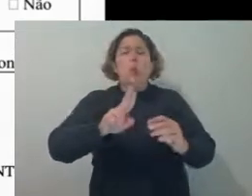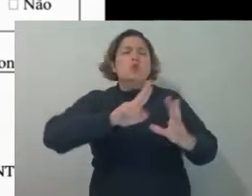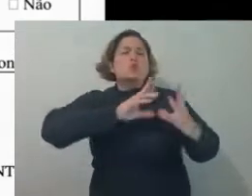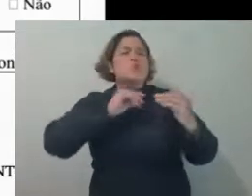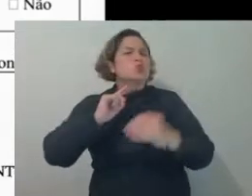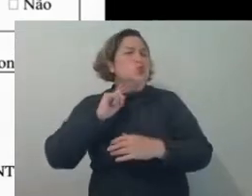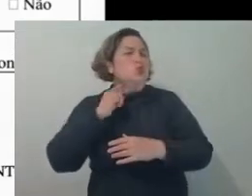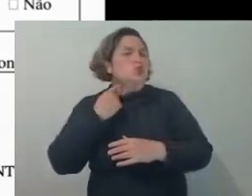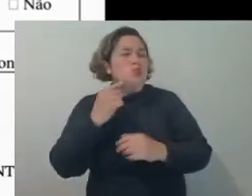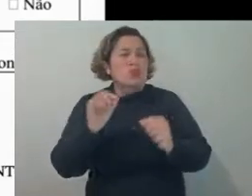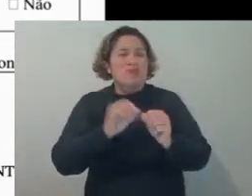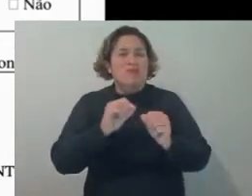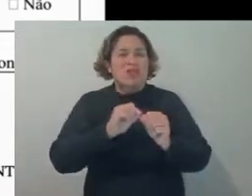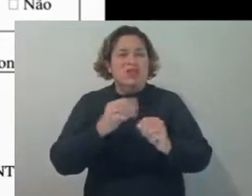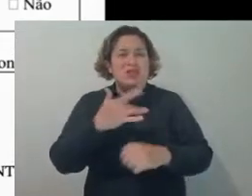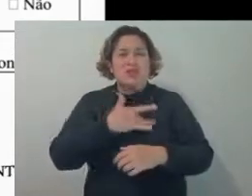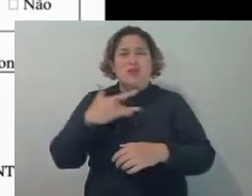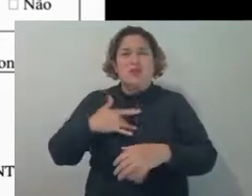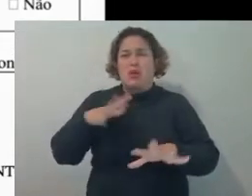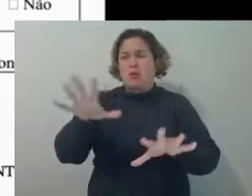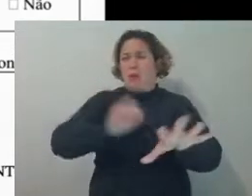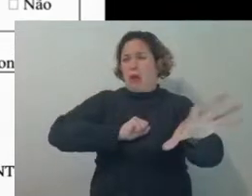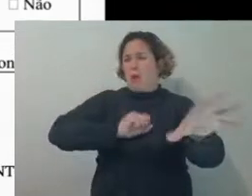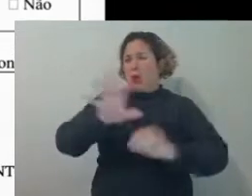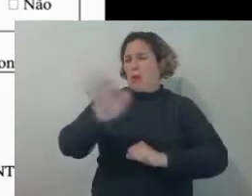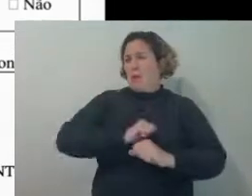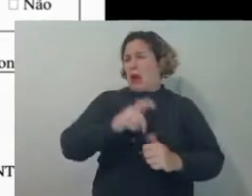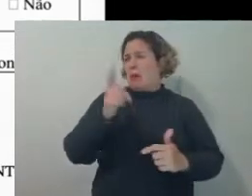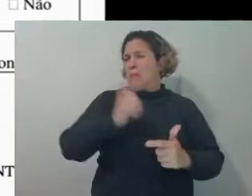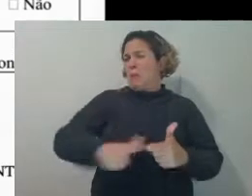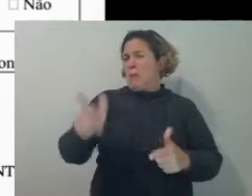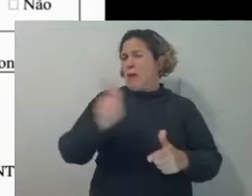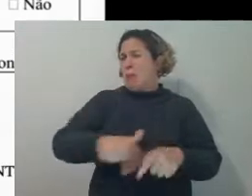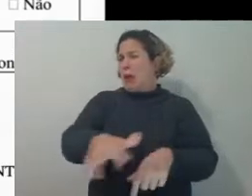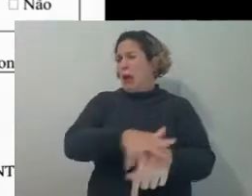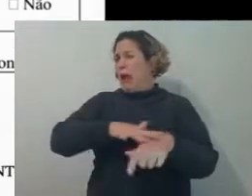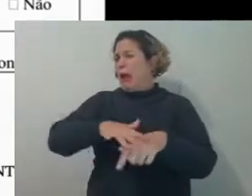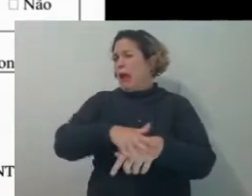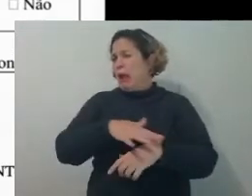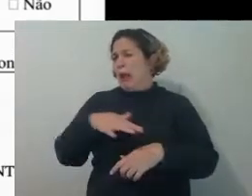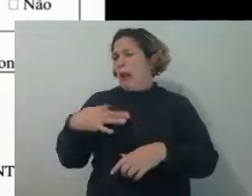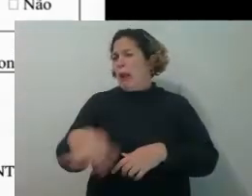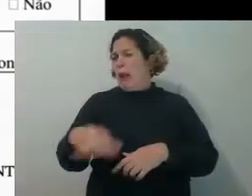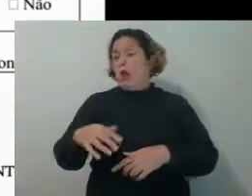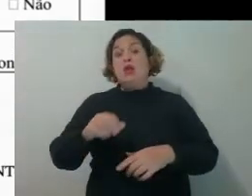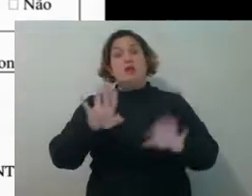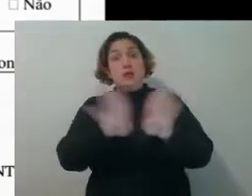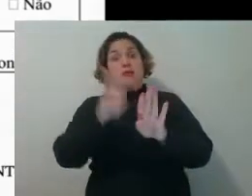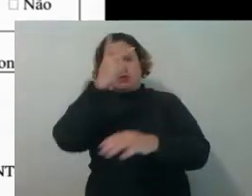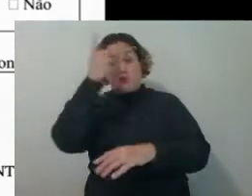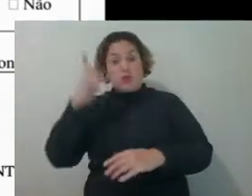saúde do animal e também das pessoas. Então, novamente, né, em cada grupo